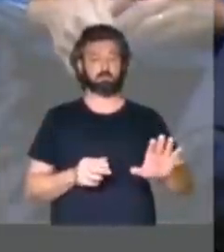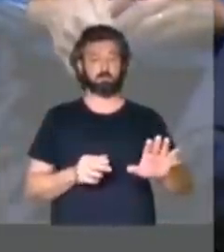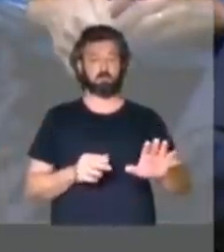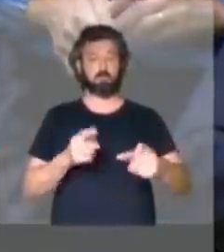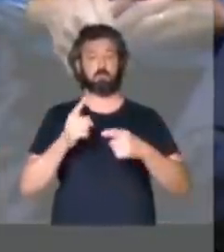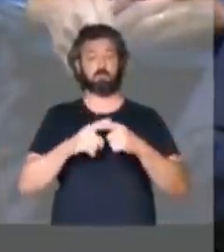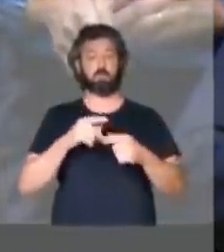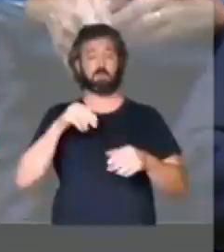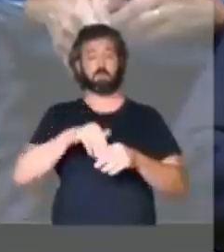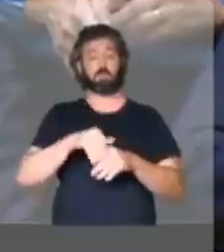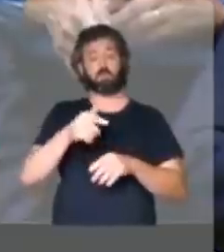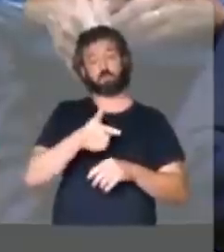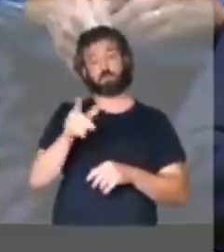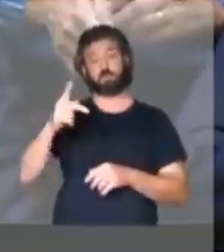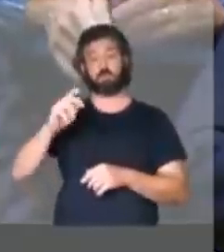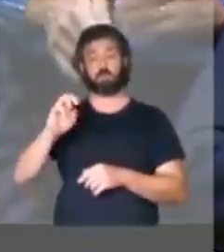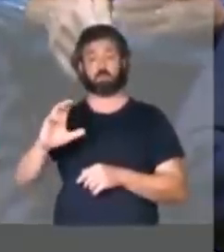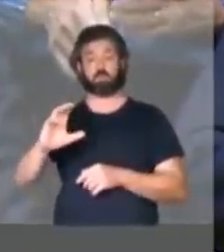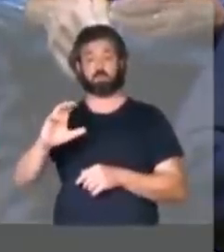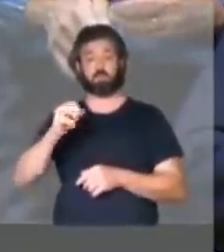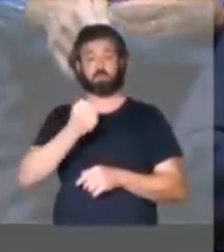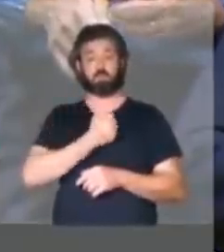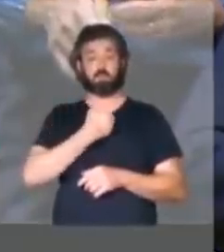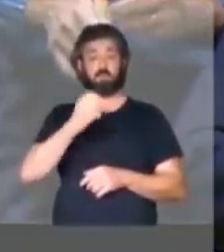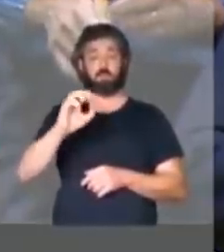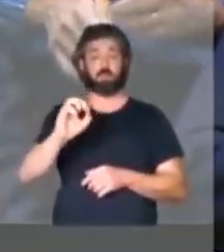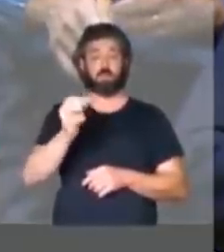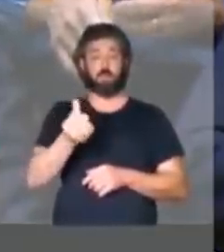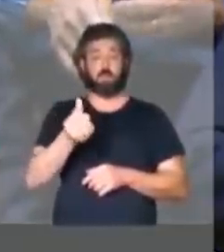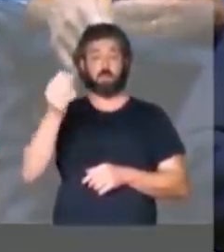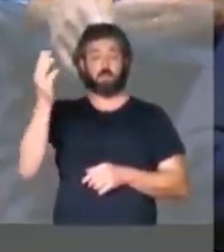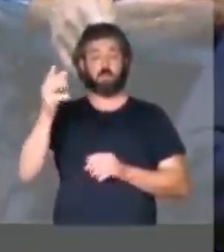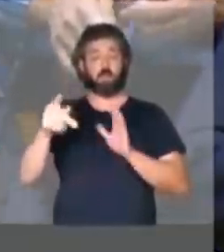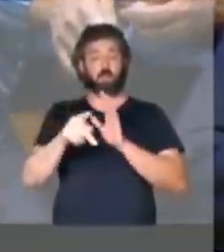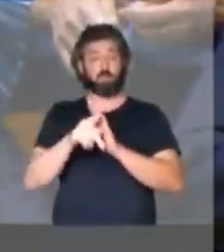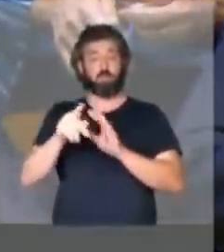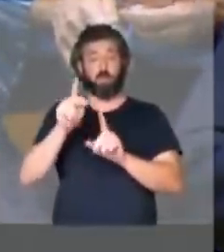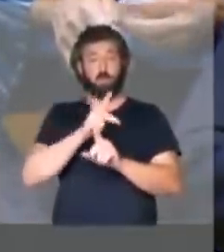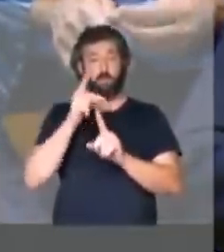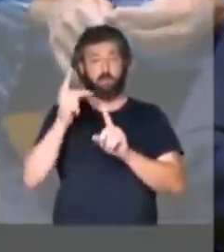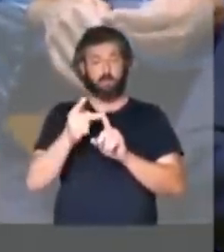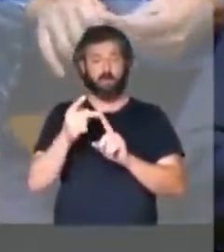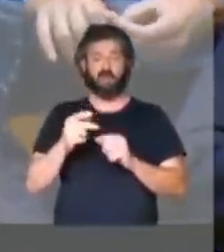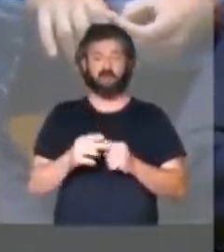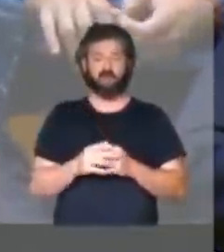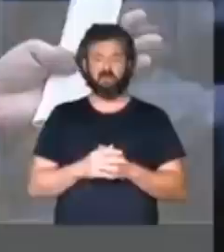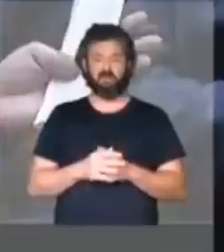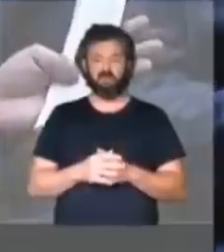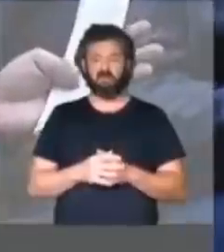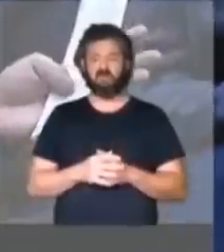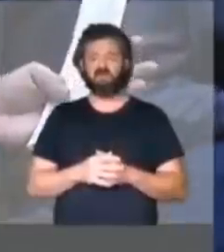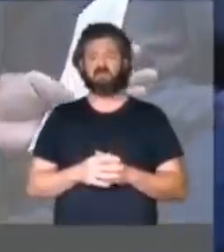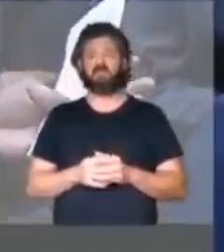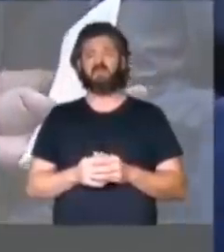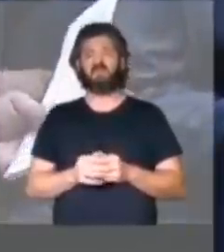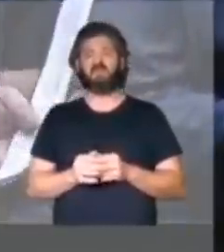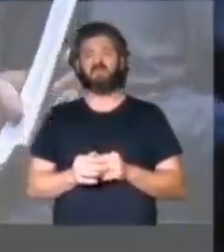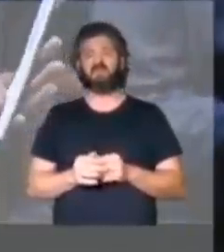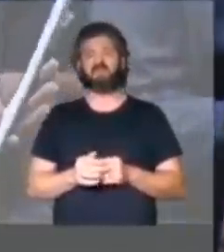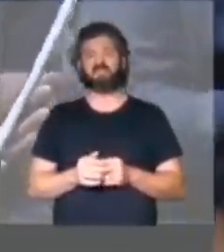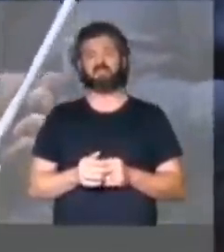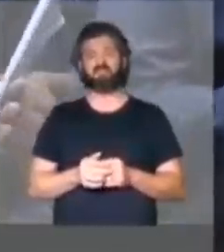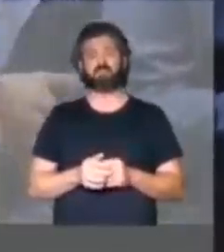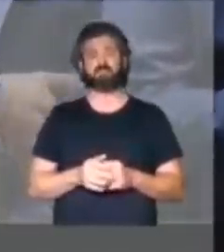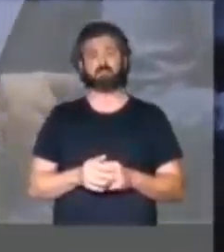A sessão atrasou porque nós estávamos votando a PEC número 06 da reforma da Previdência. Presidente, já é a quarta presidente. Sessão conjunta. Presidente, já